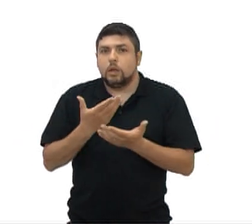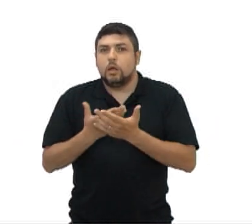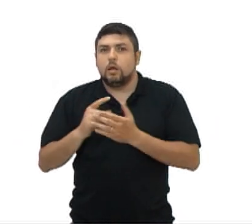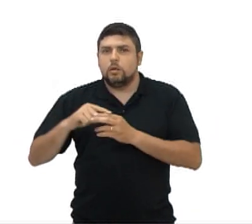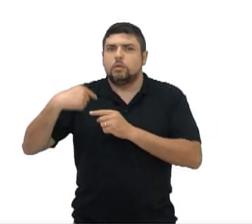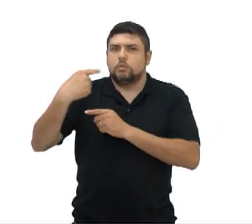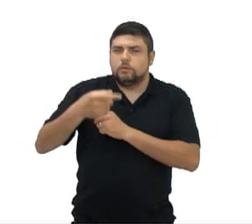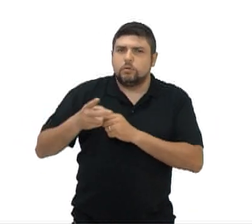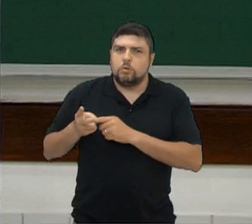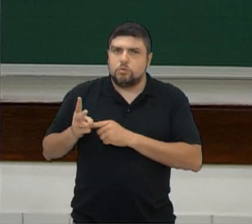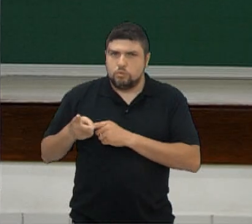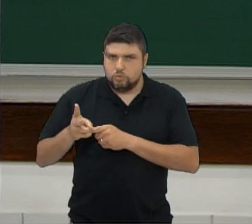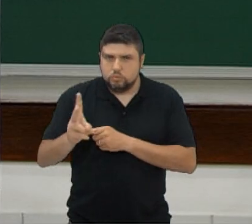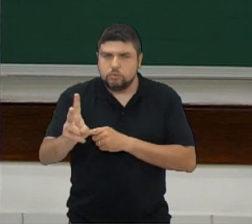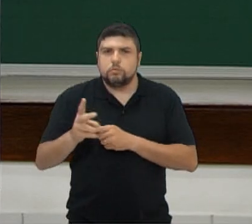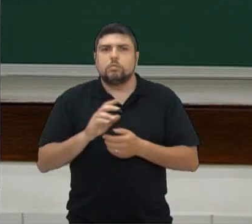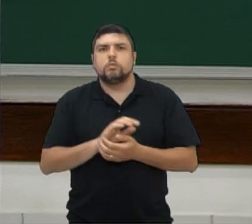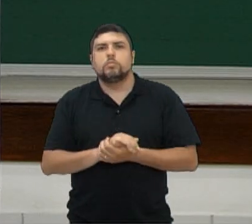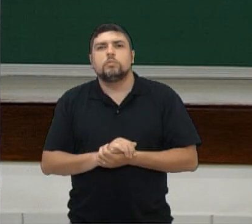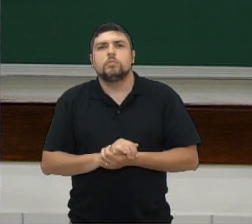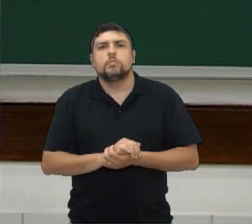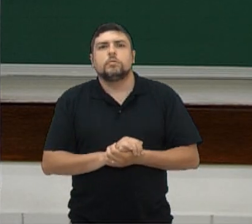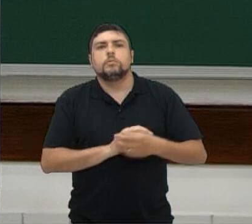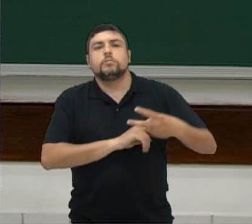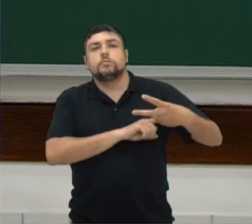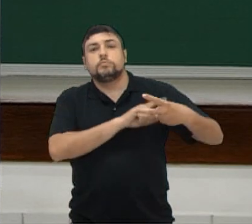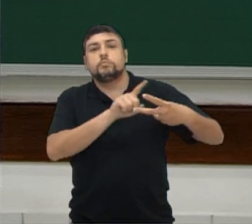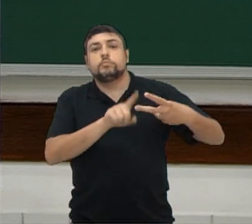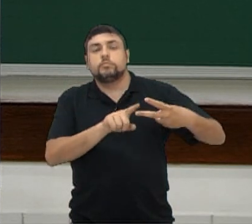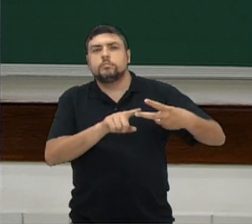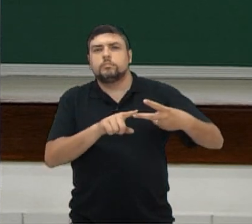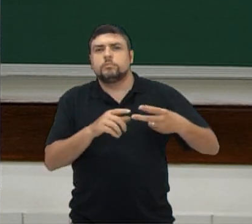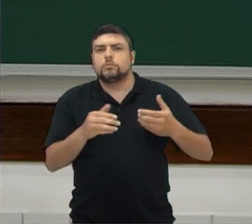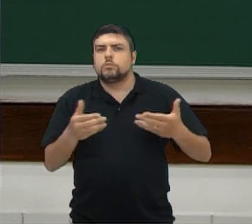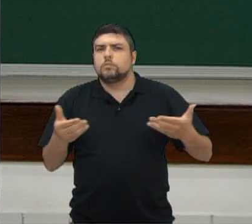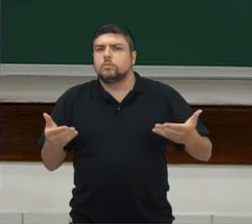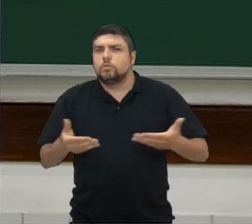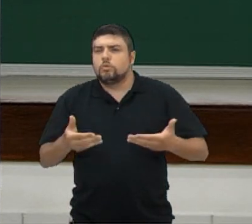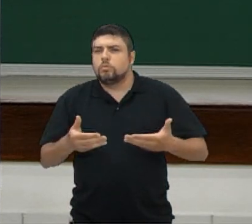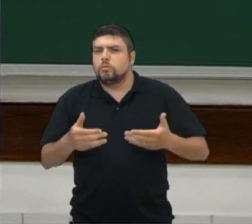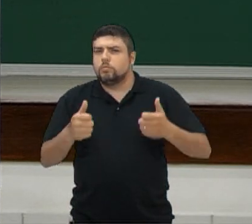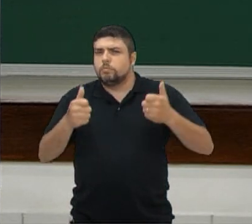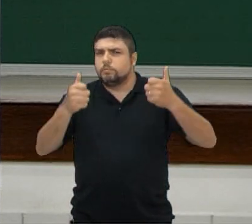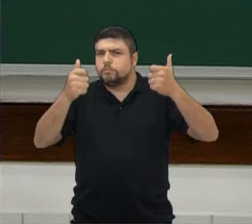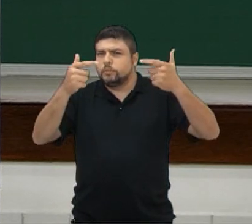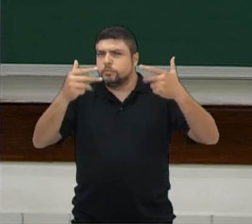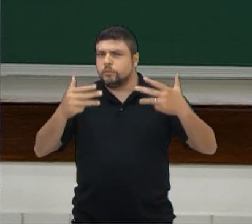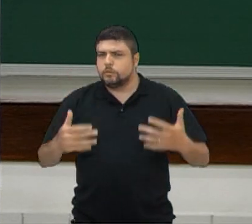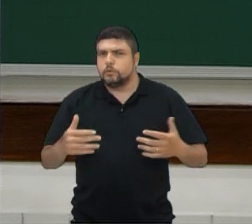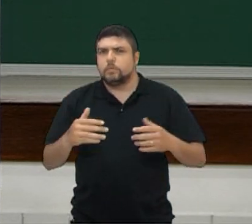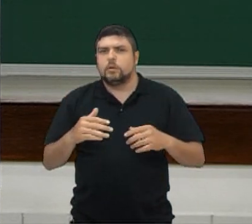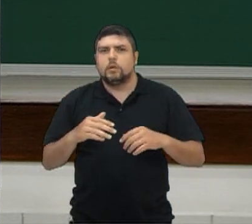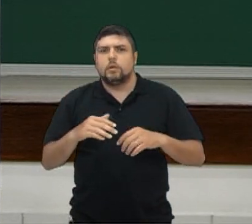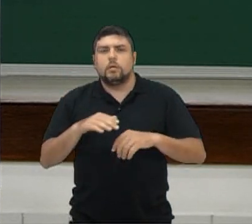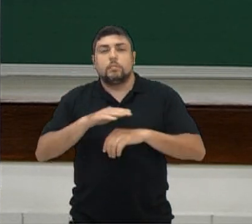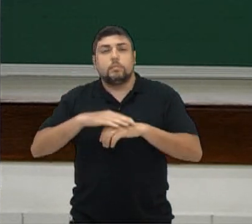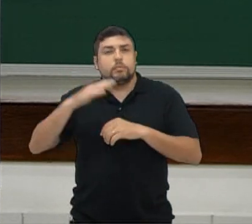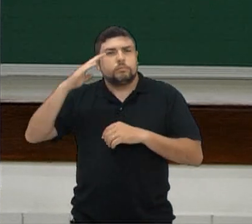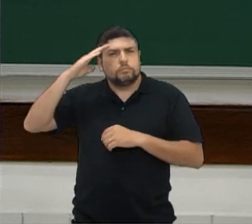gênero discursivo, que ele é um pouco mais abrangente. Hoje especificamente, né, ou digamos assim com mais